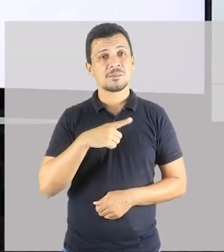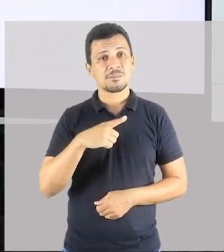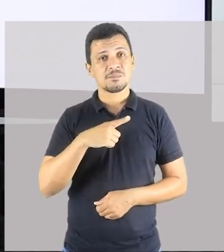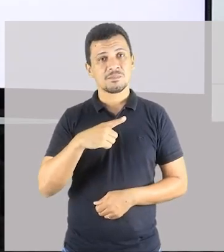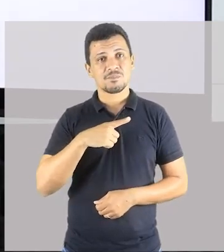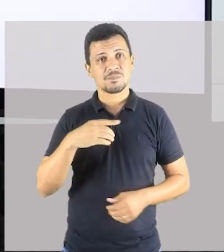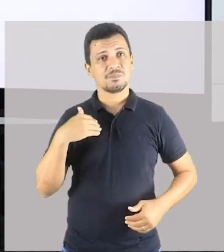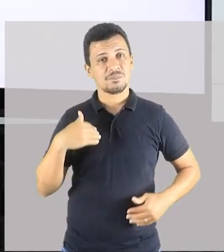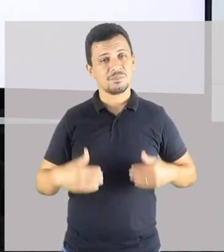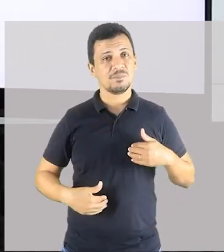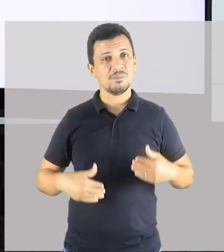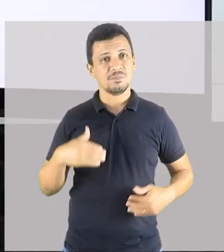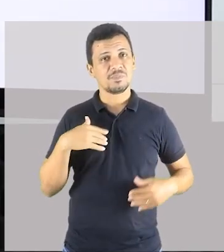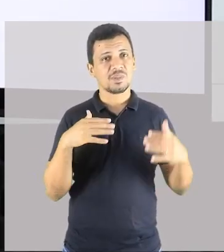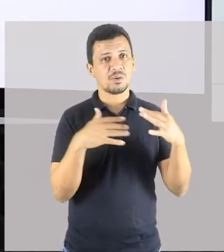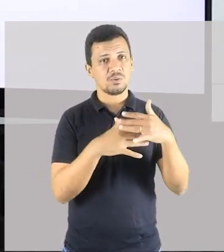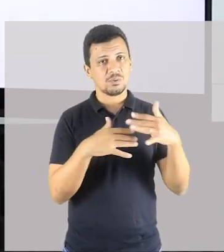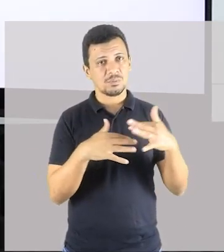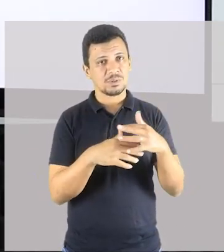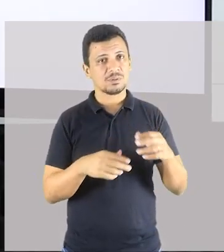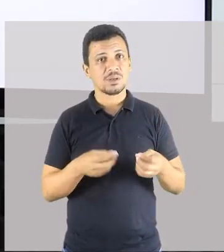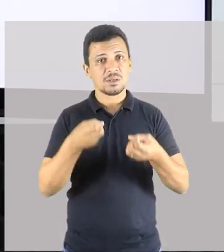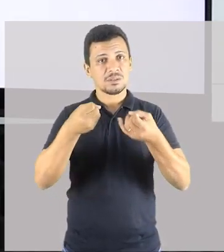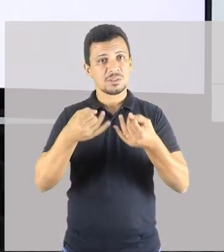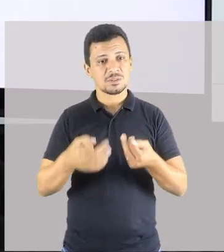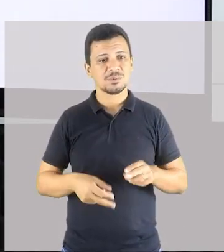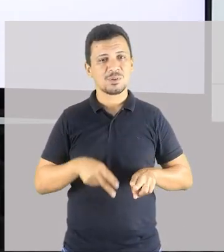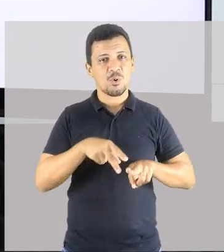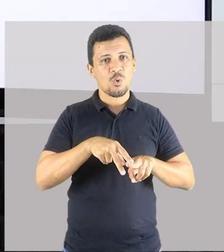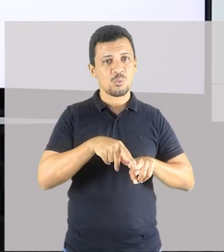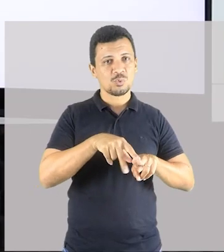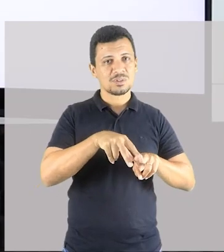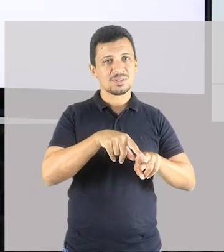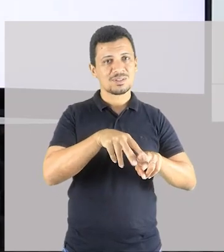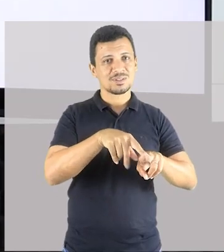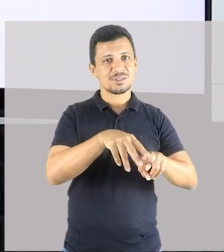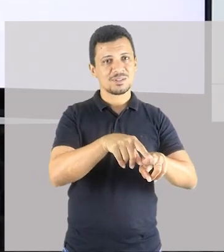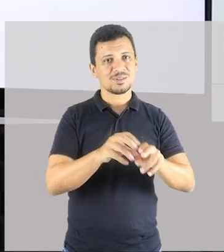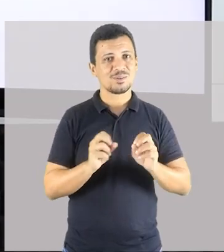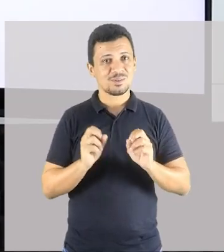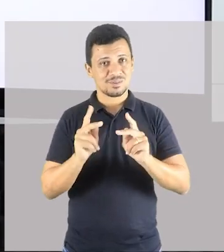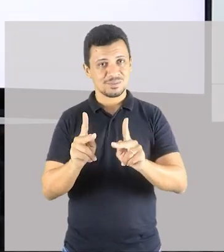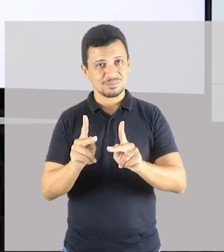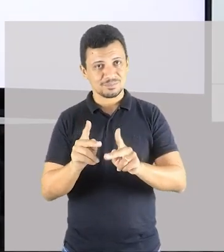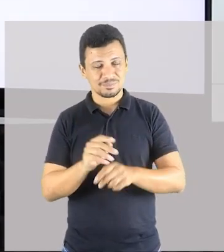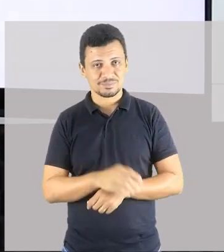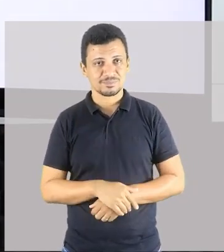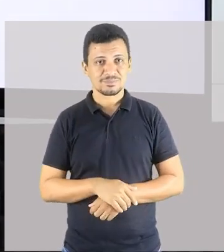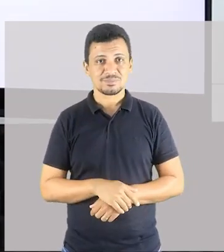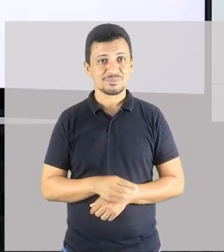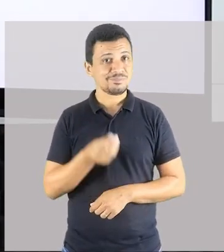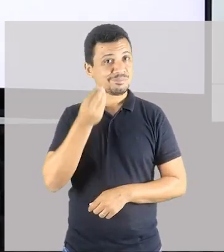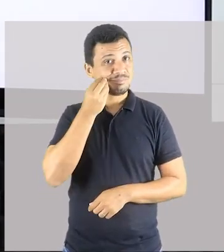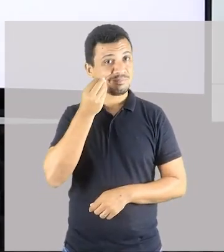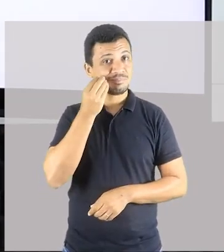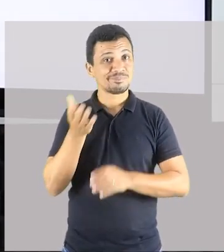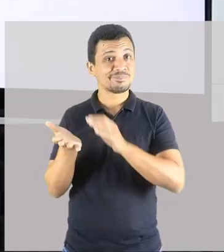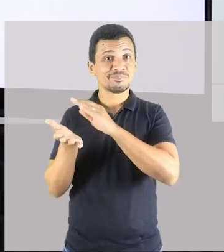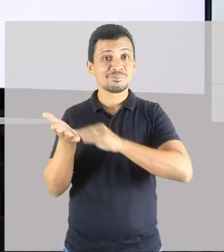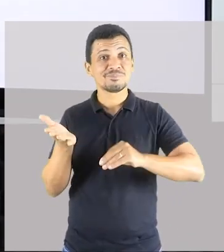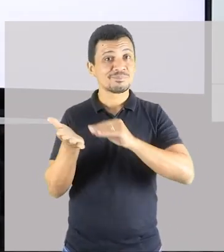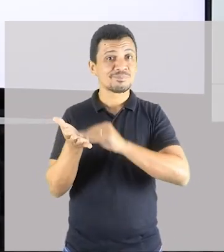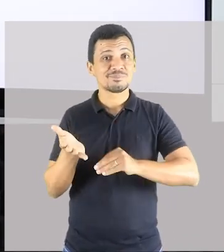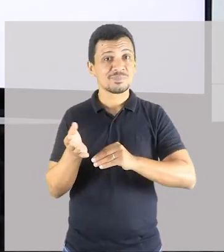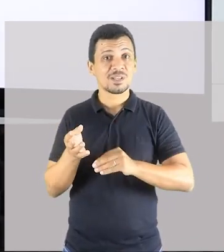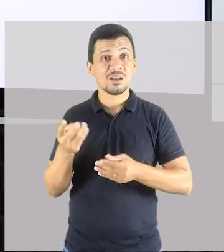corporal de aventuras urbanas, a gente falou sobre o skate, beleza? Que buscou imitar o que